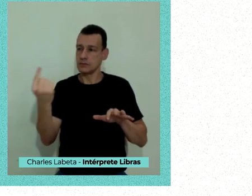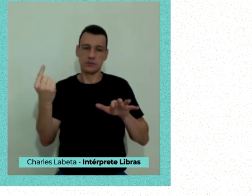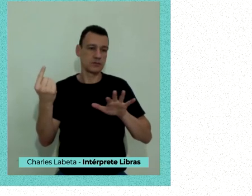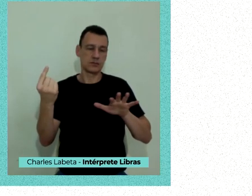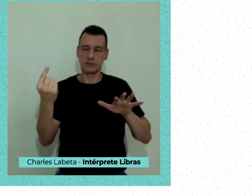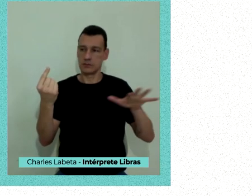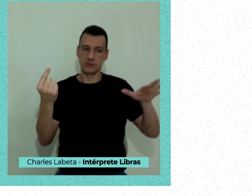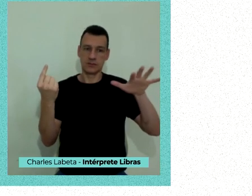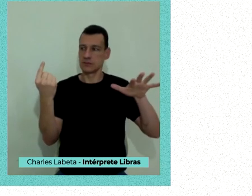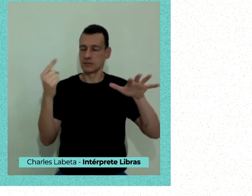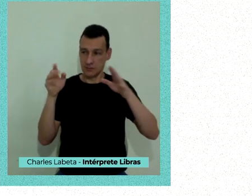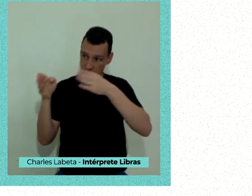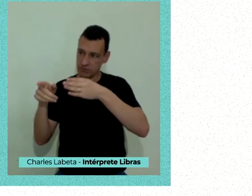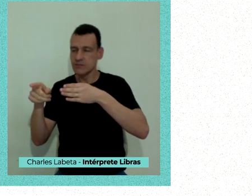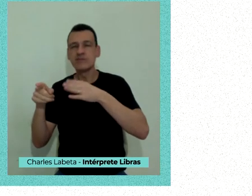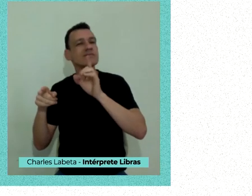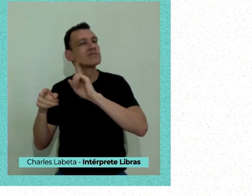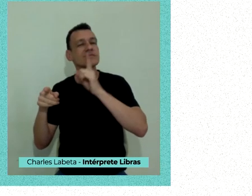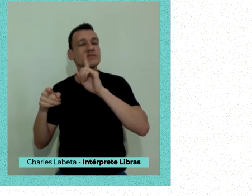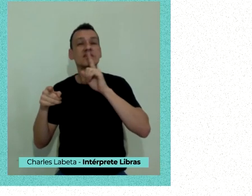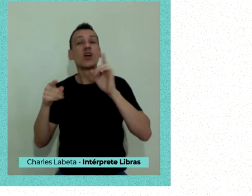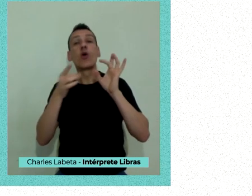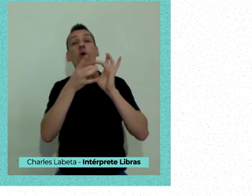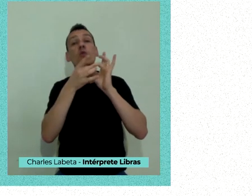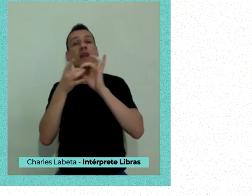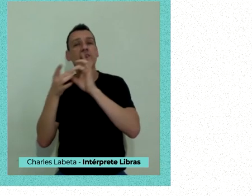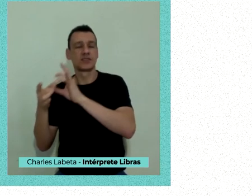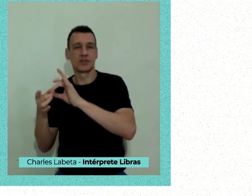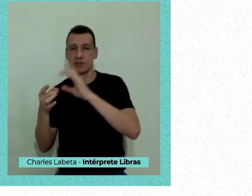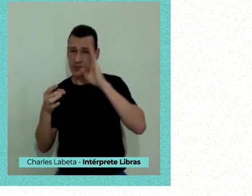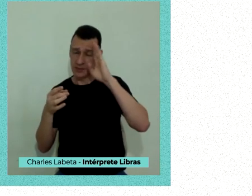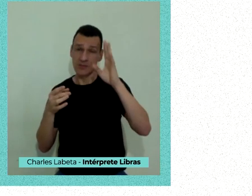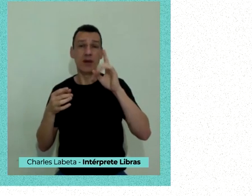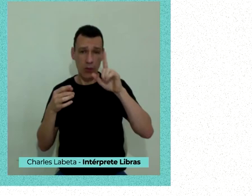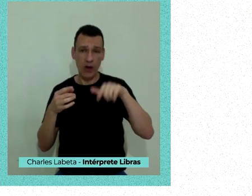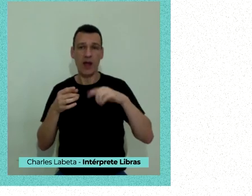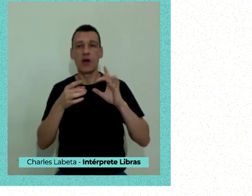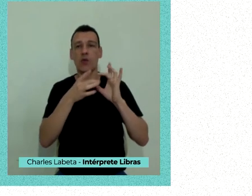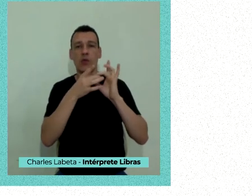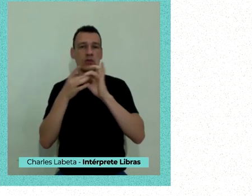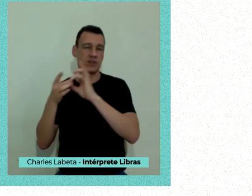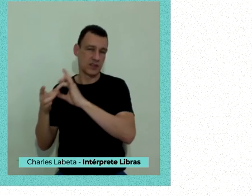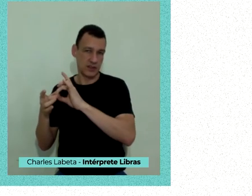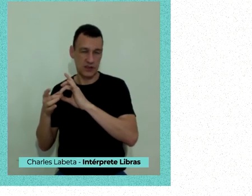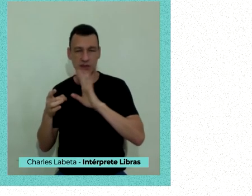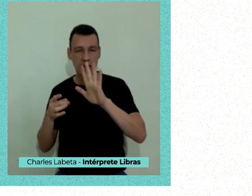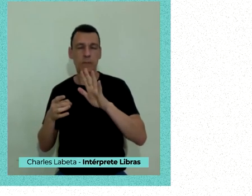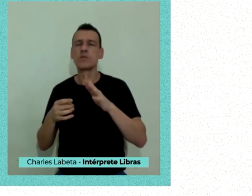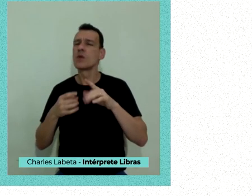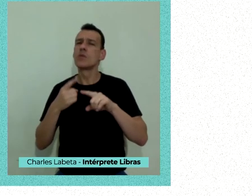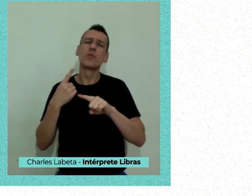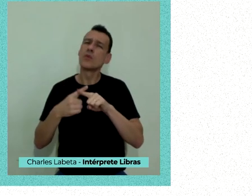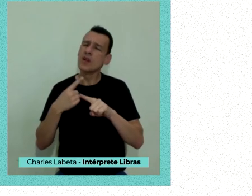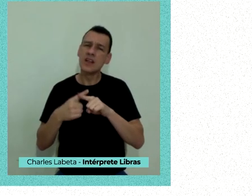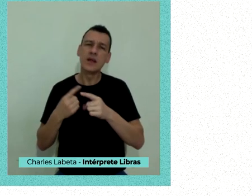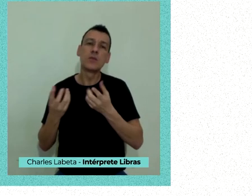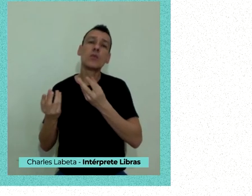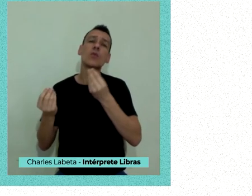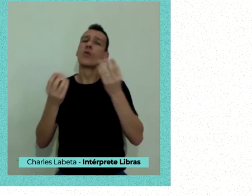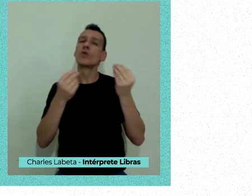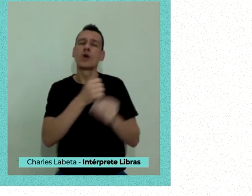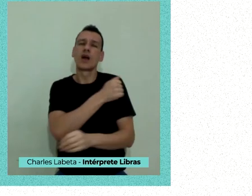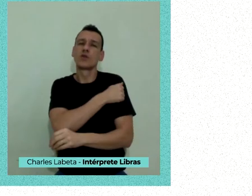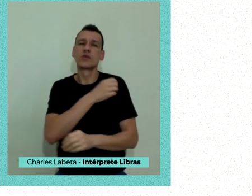Nós precisaremos identificar nesse contexto os verdadeiros problemas que levam muitos alunos a perderem